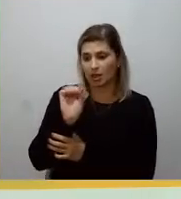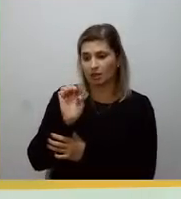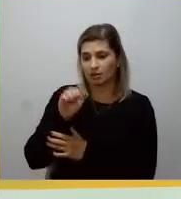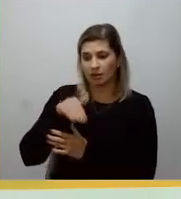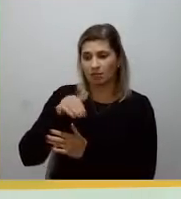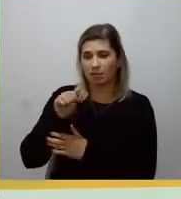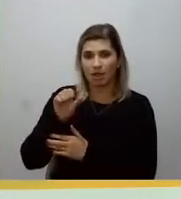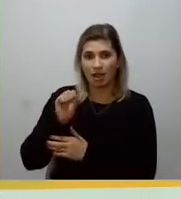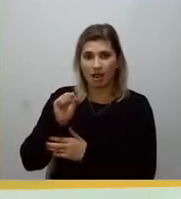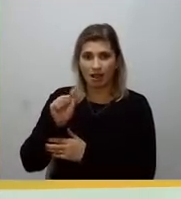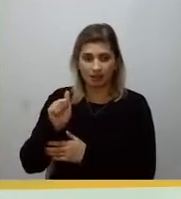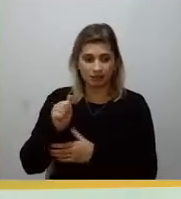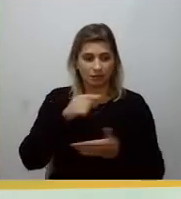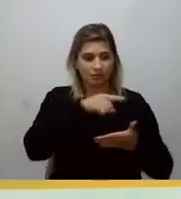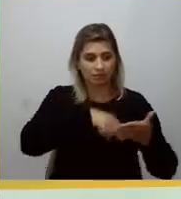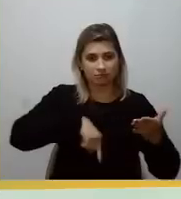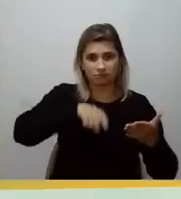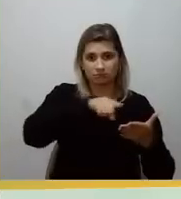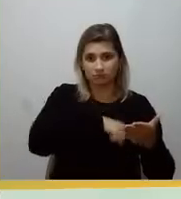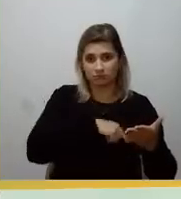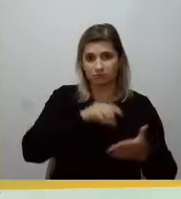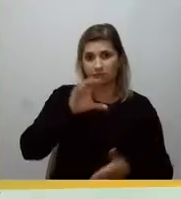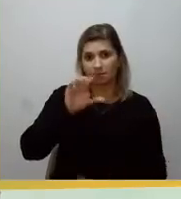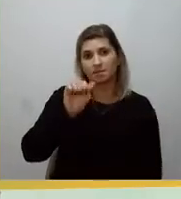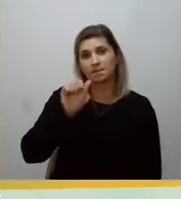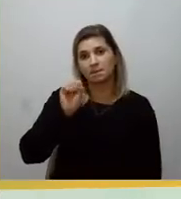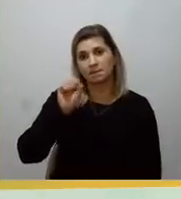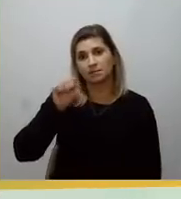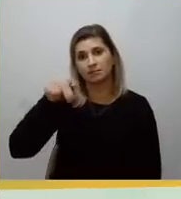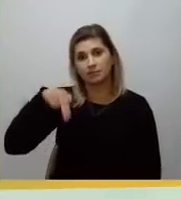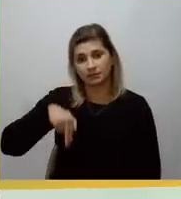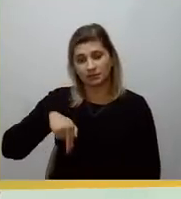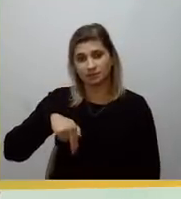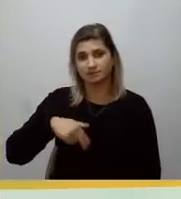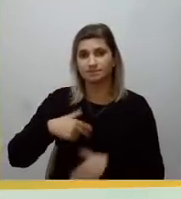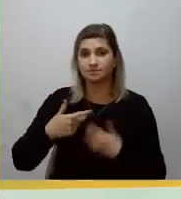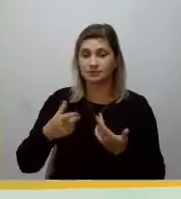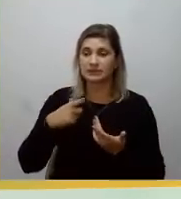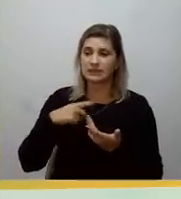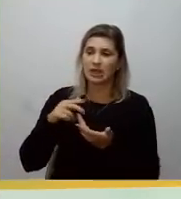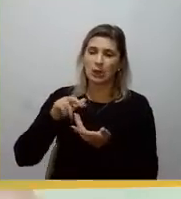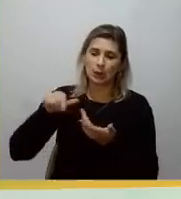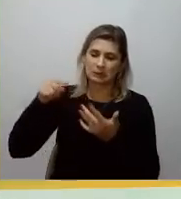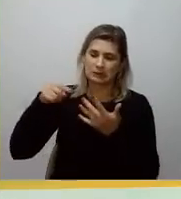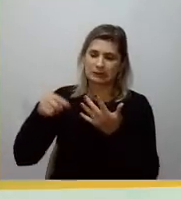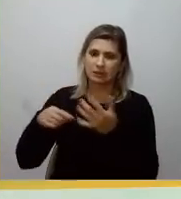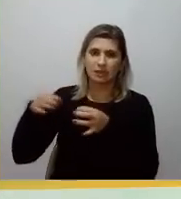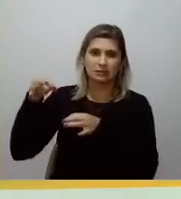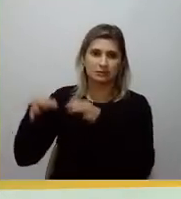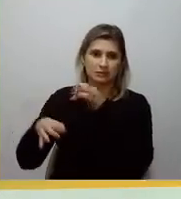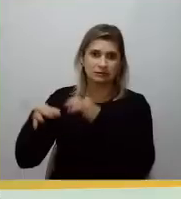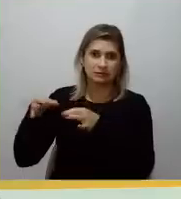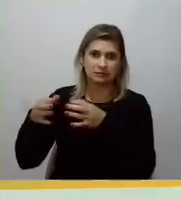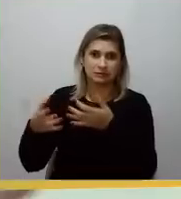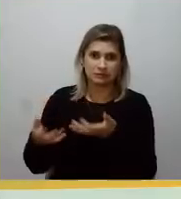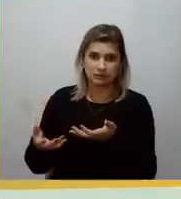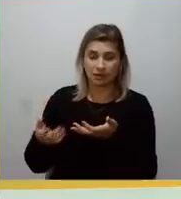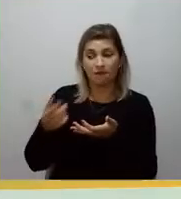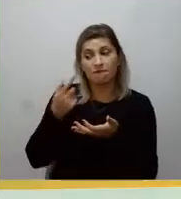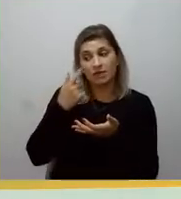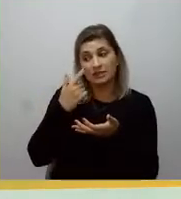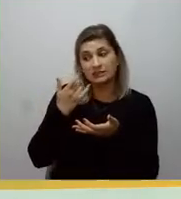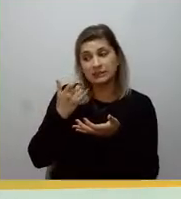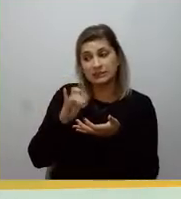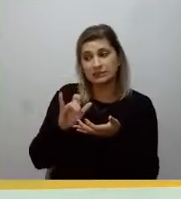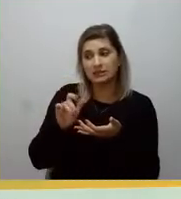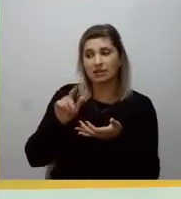Casam. As pendências jurídicas, eu estudei muito na época isso, me assessorei para ver se não deixava um passivo para o município, né?